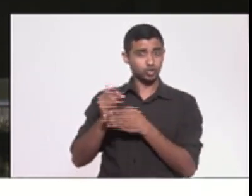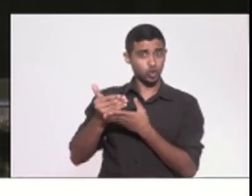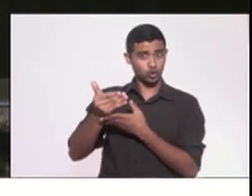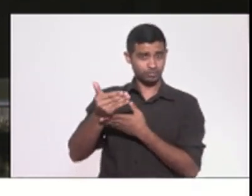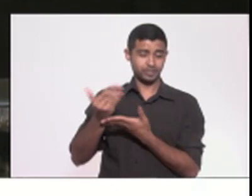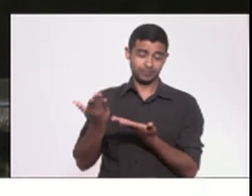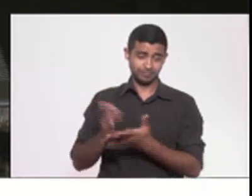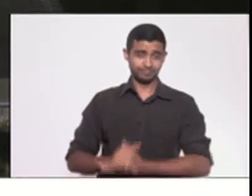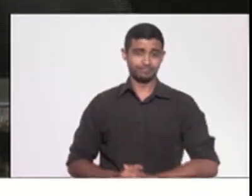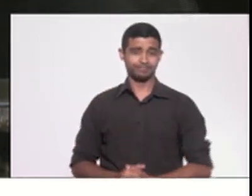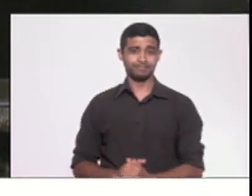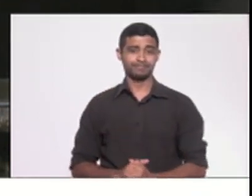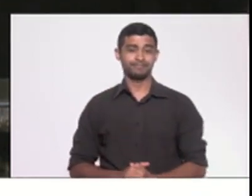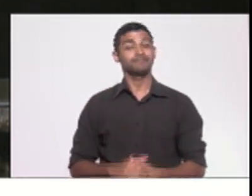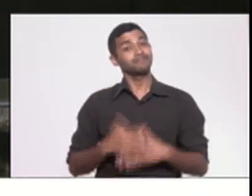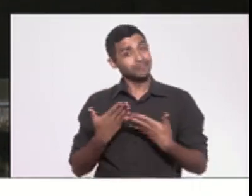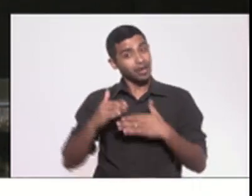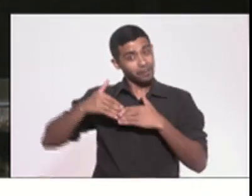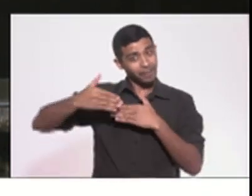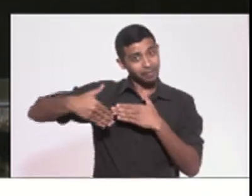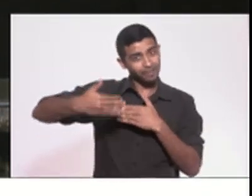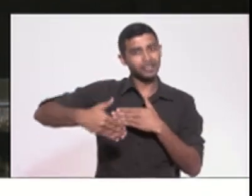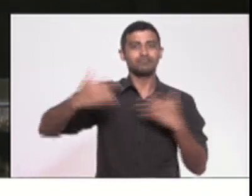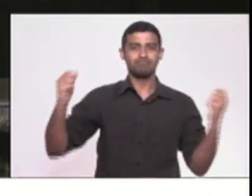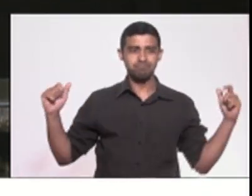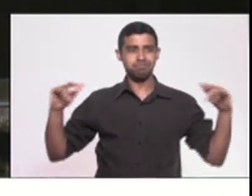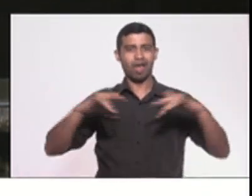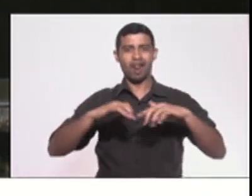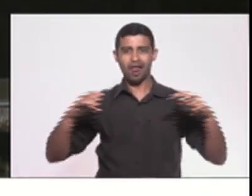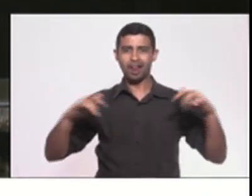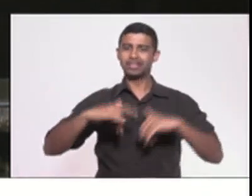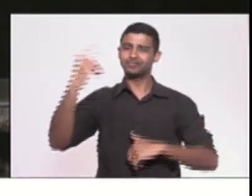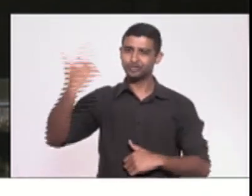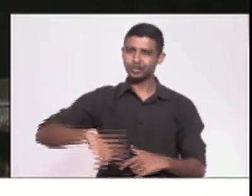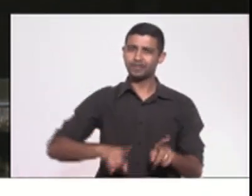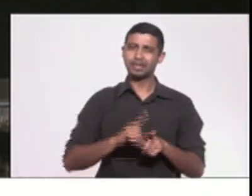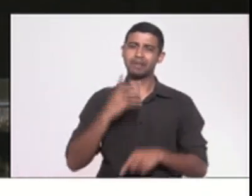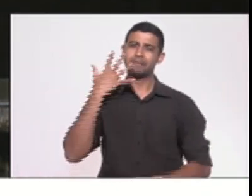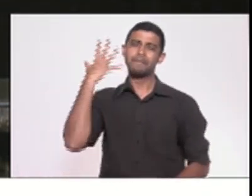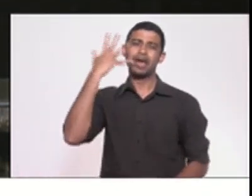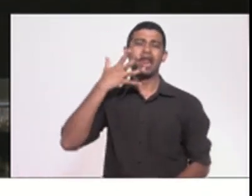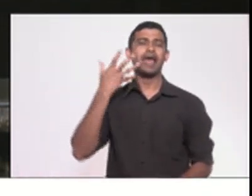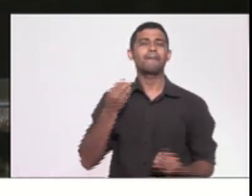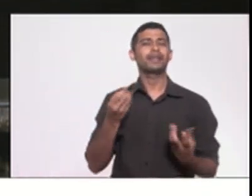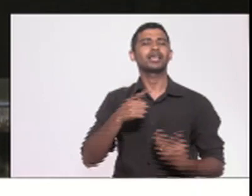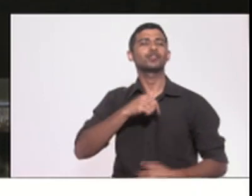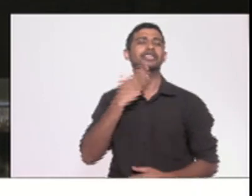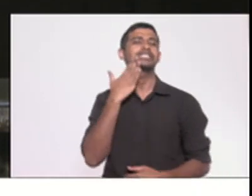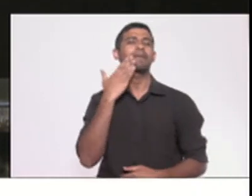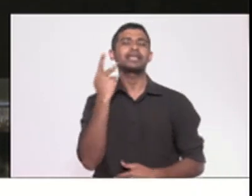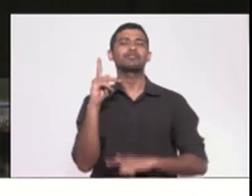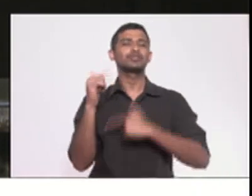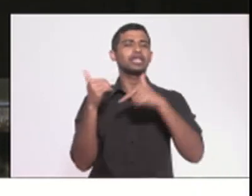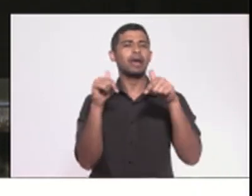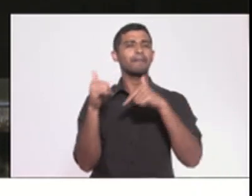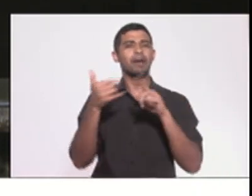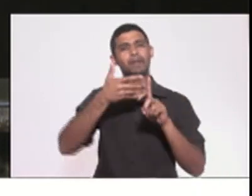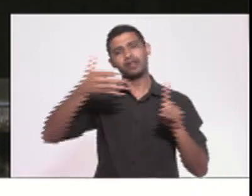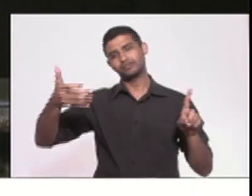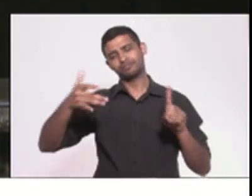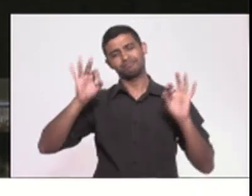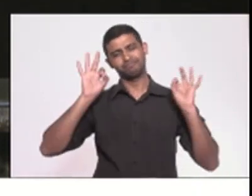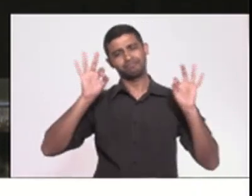então provavelmente teremos mais encontros e mais palestras para conhecer um pouco desse trabalho que tem uma extensão